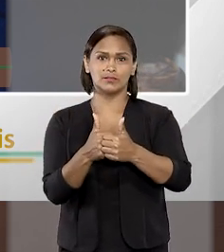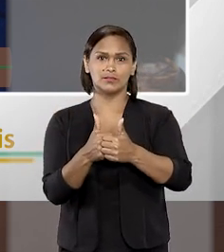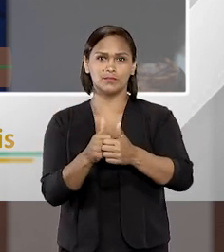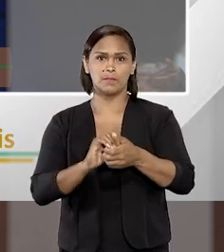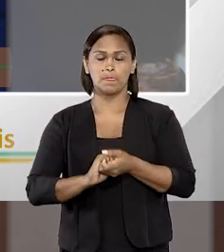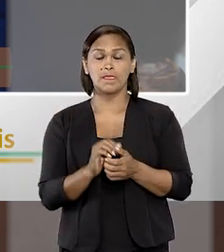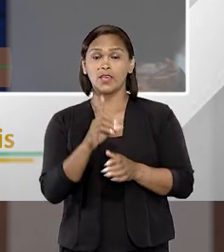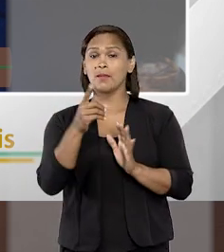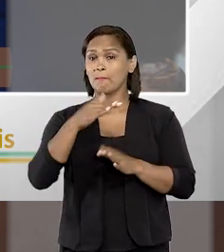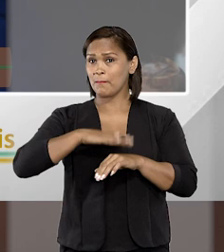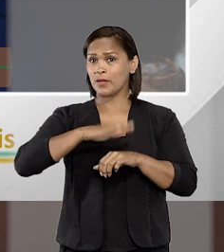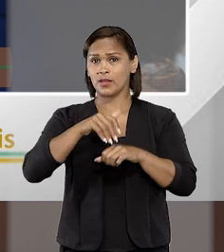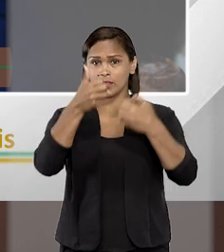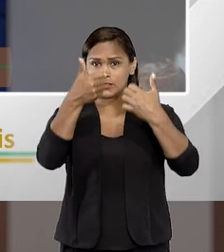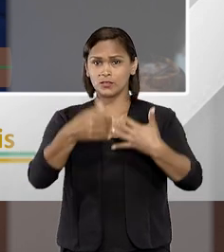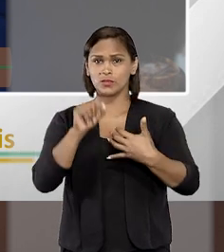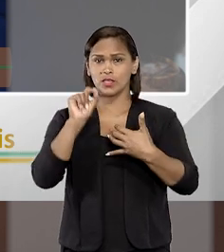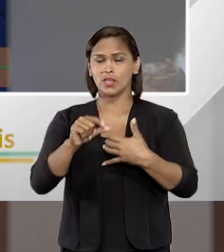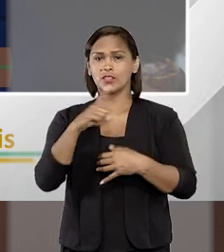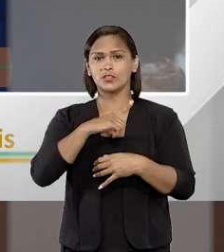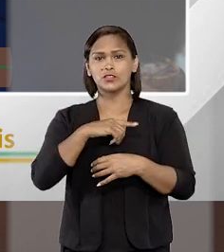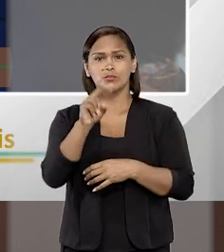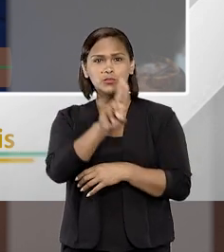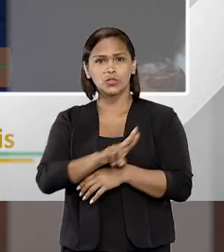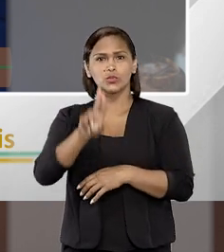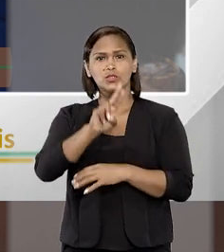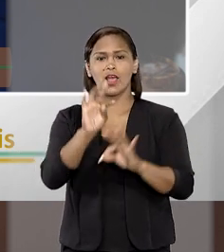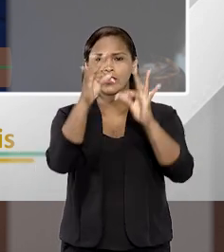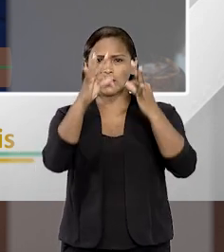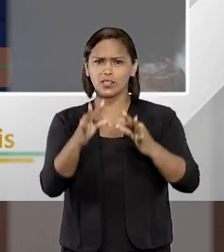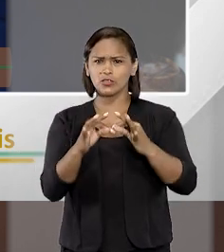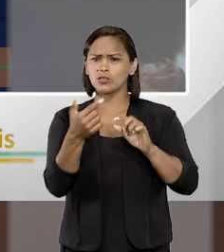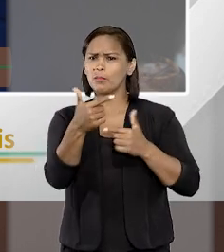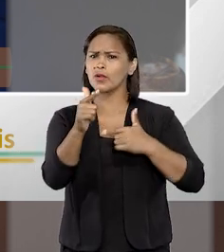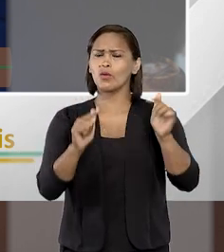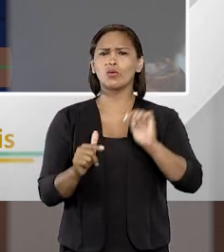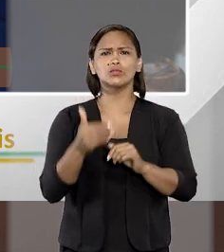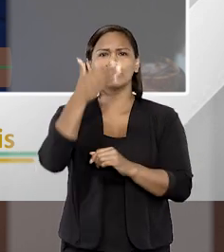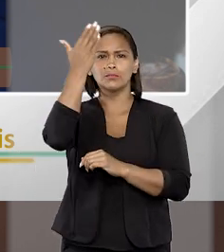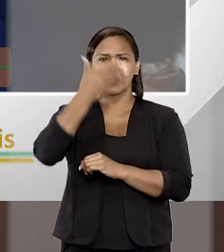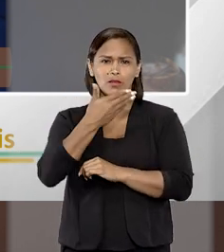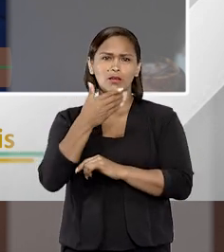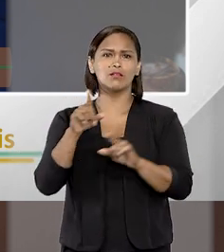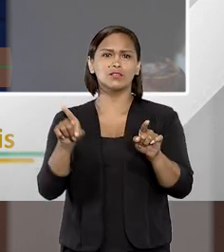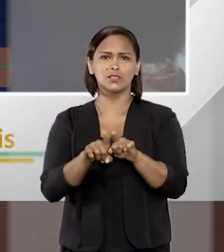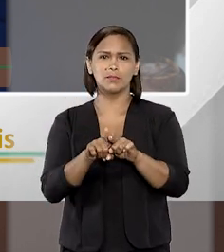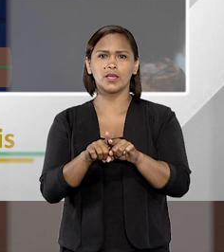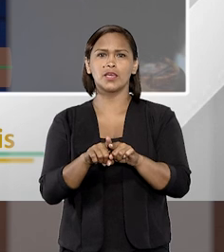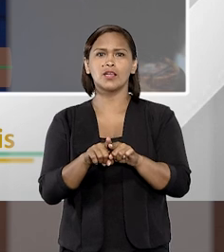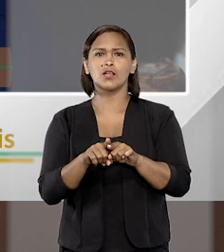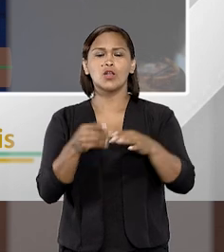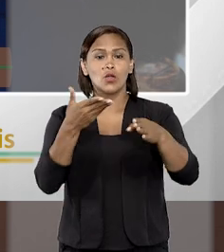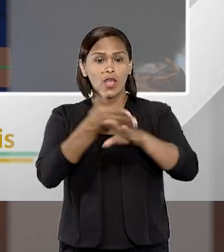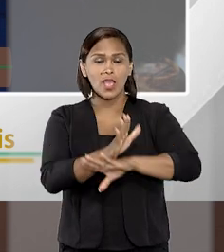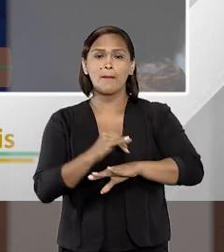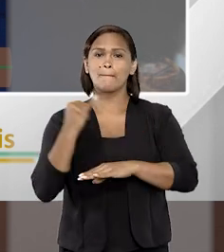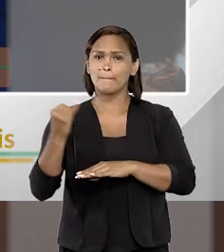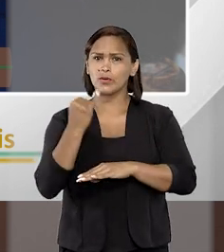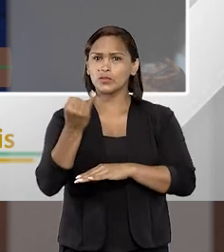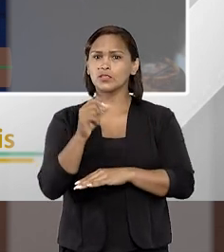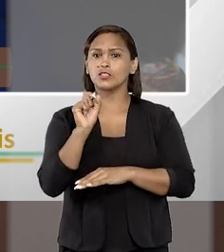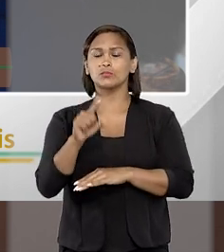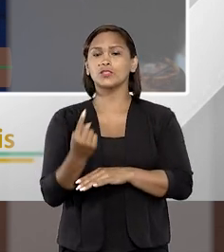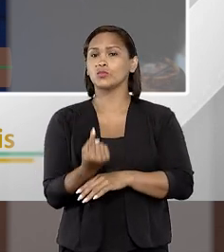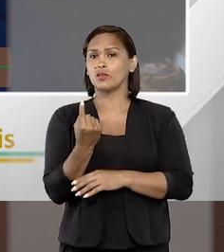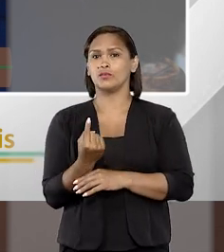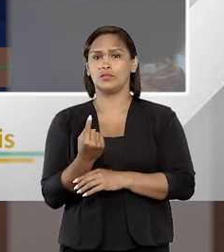eu diria mais mas temos que usar a tecnologia para outras provas o reconhecimento é uma prova importante mas